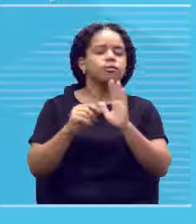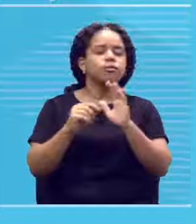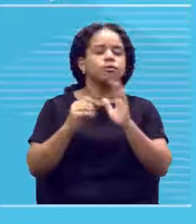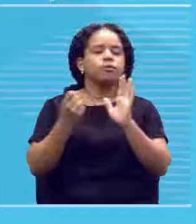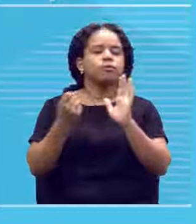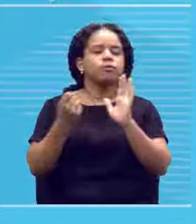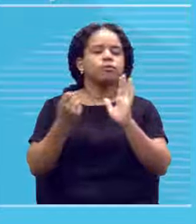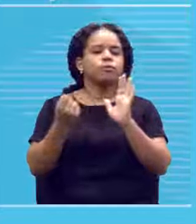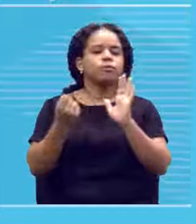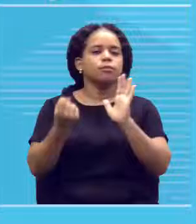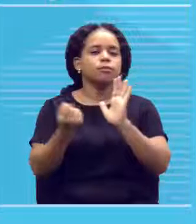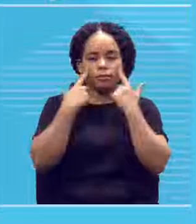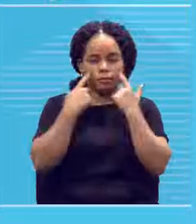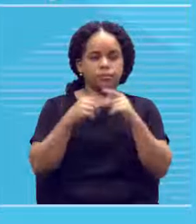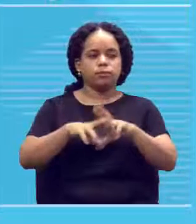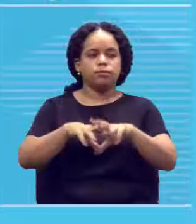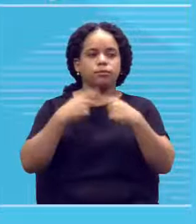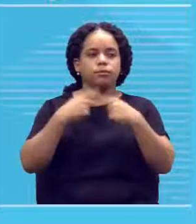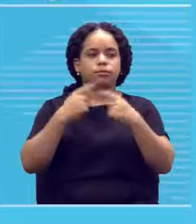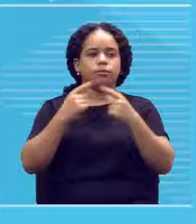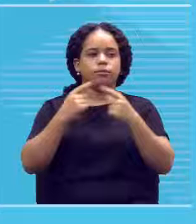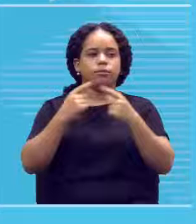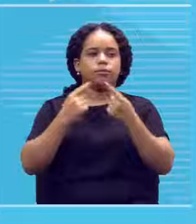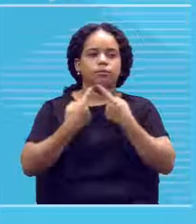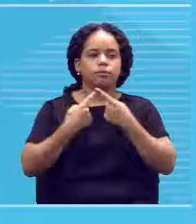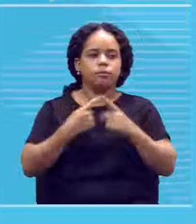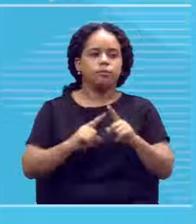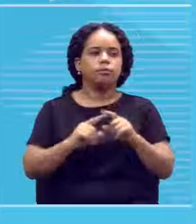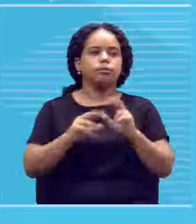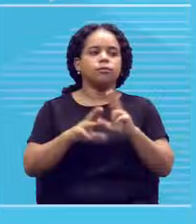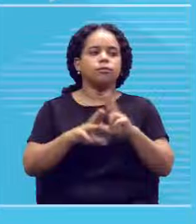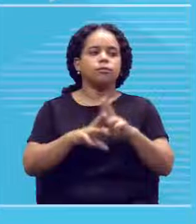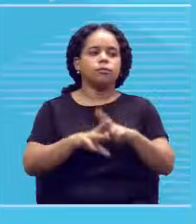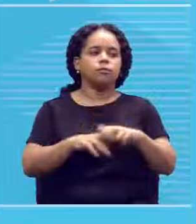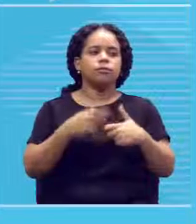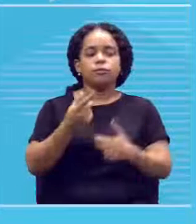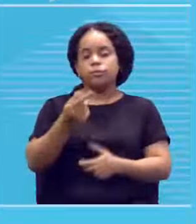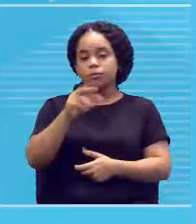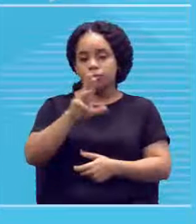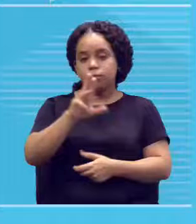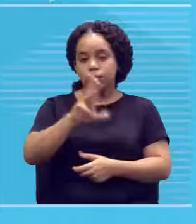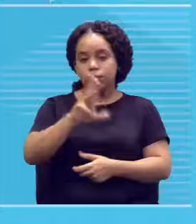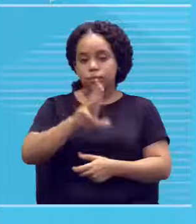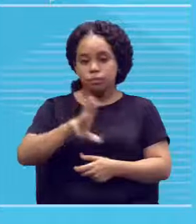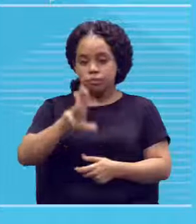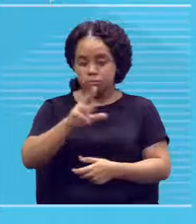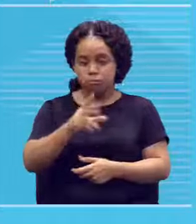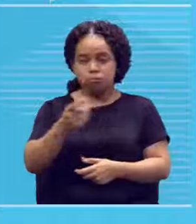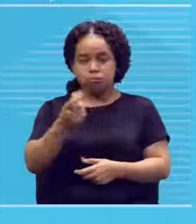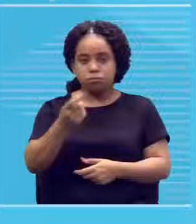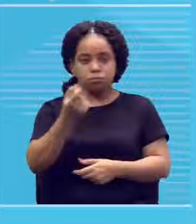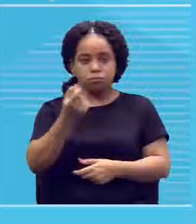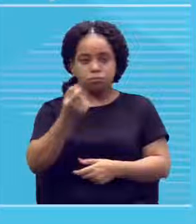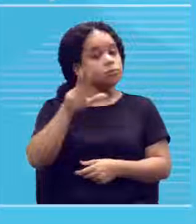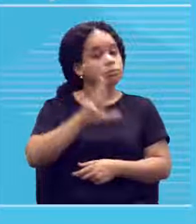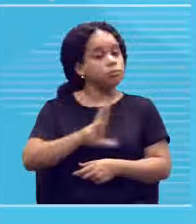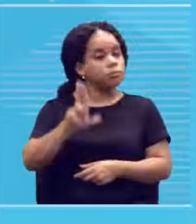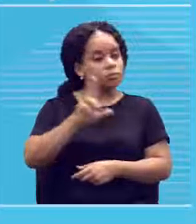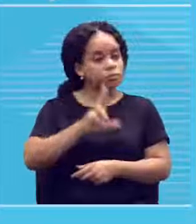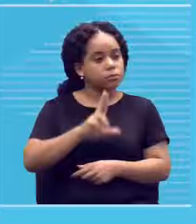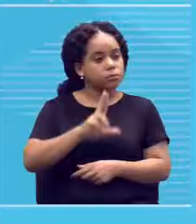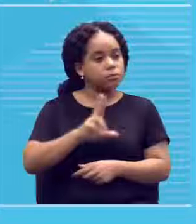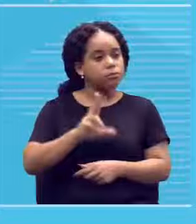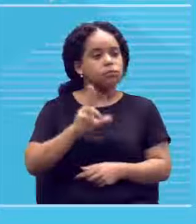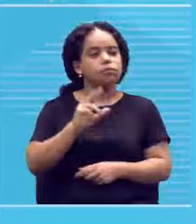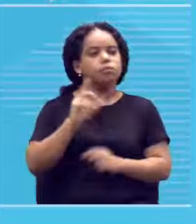do rosto dos Passos provocados por Constância intoxi cações é esse o resultado da inalação da cola de